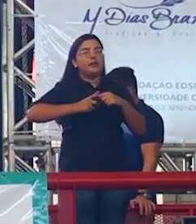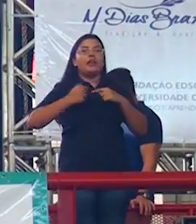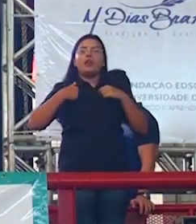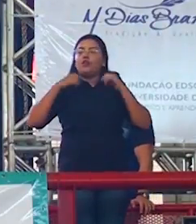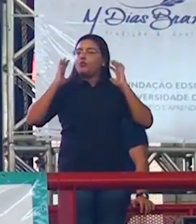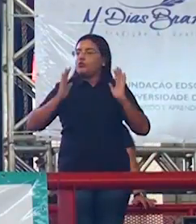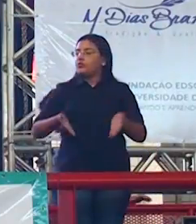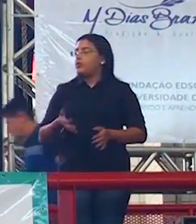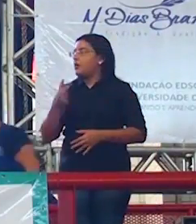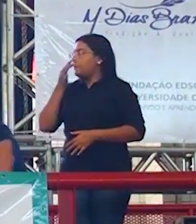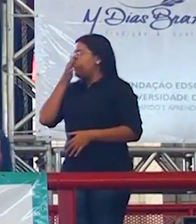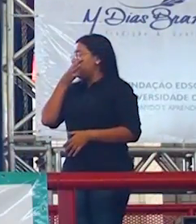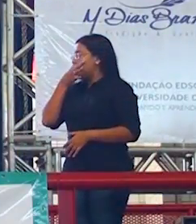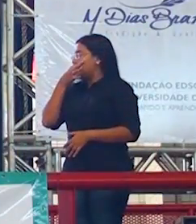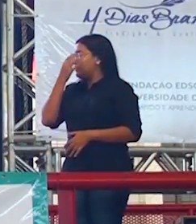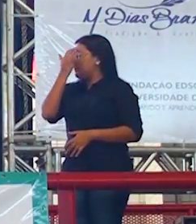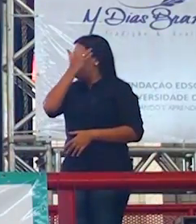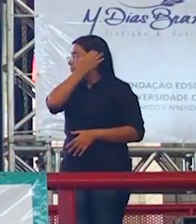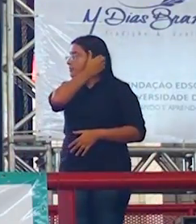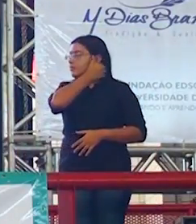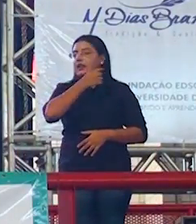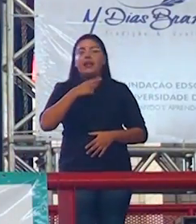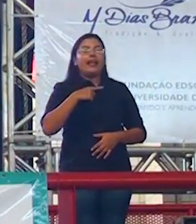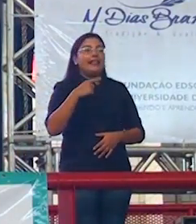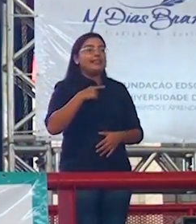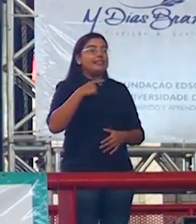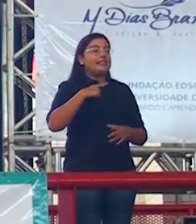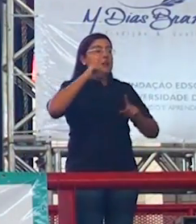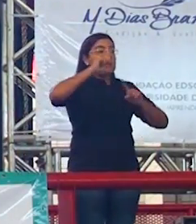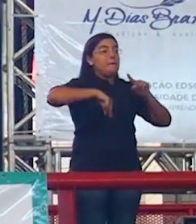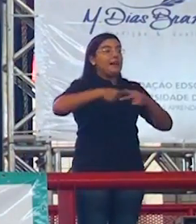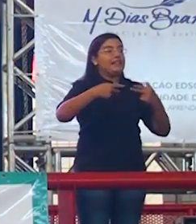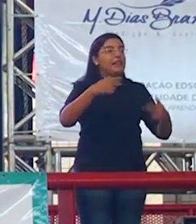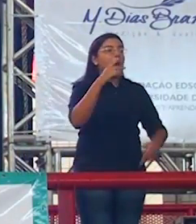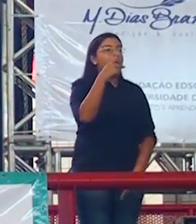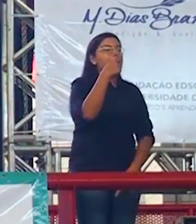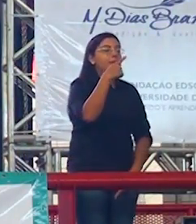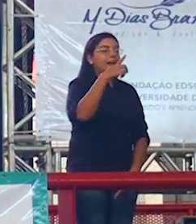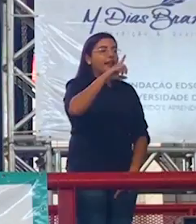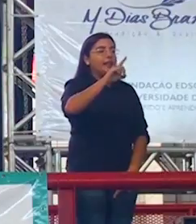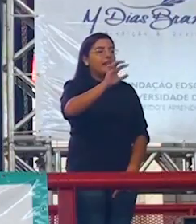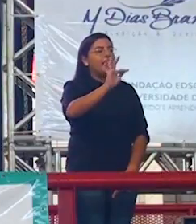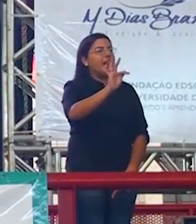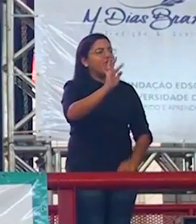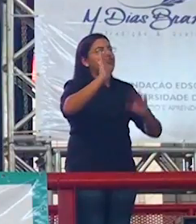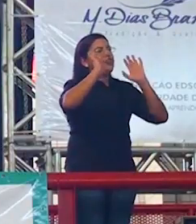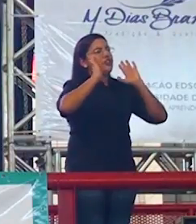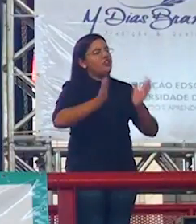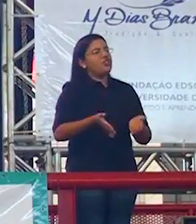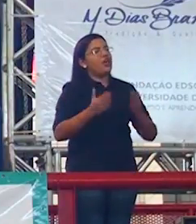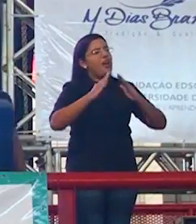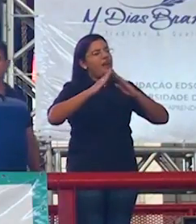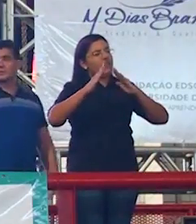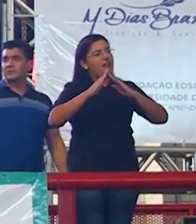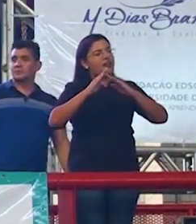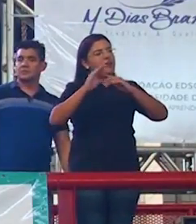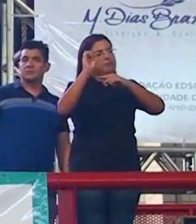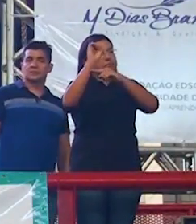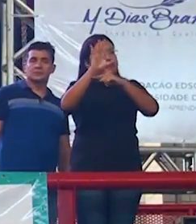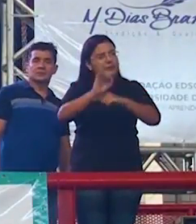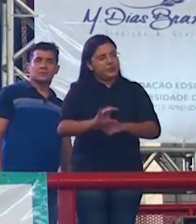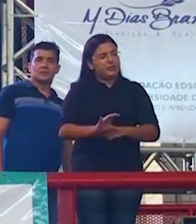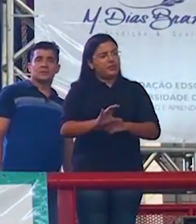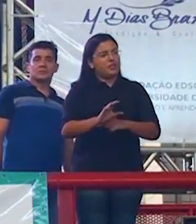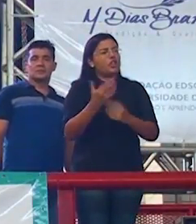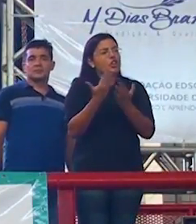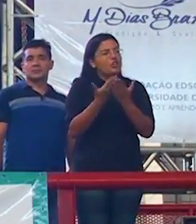já deixei aqui com eles um PDF com todos esses slides para vocês em casa